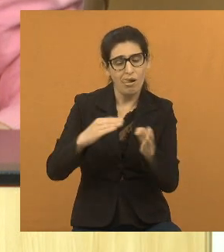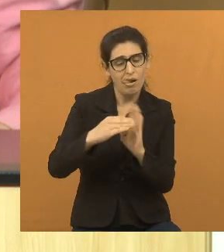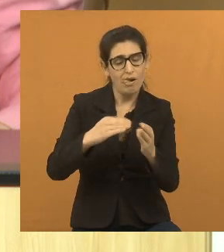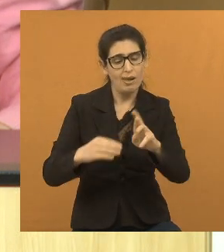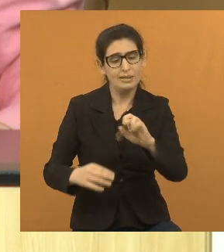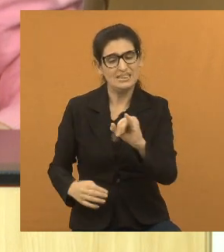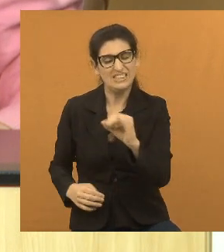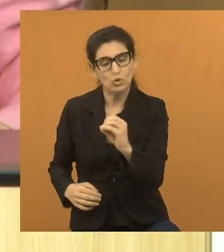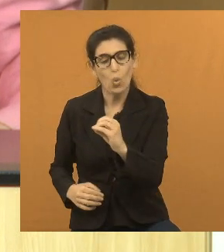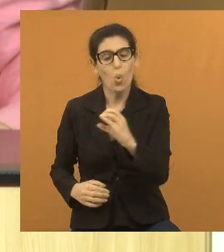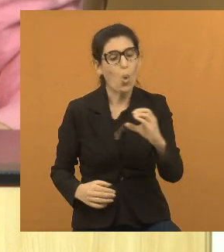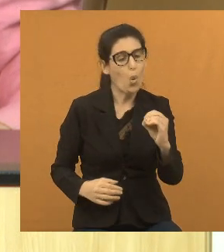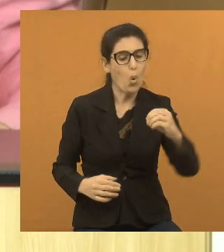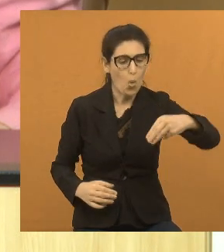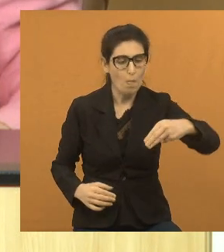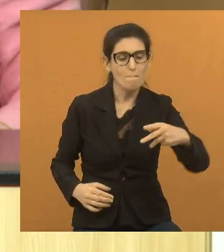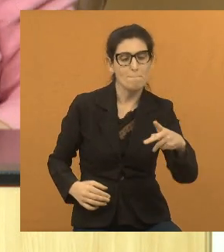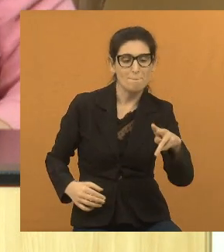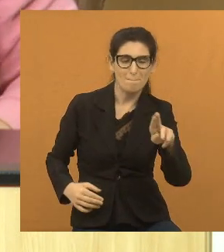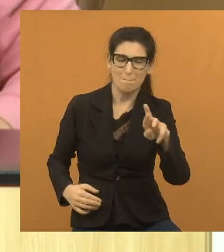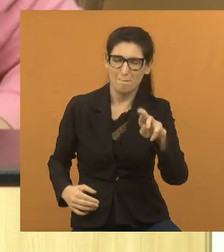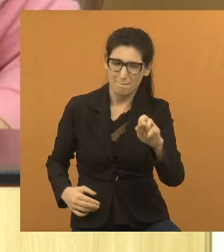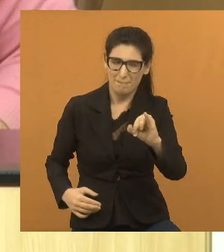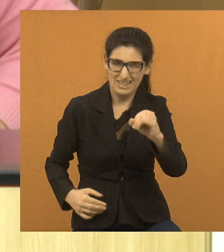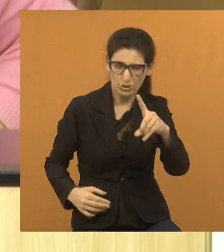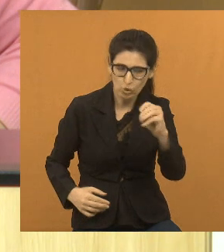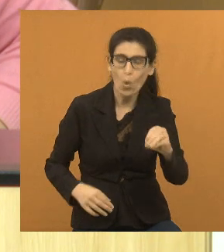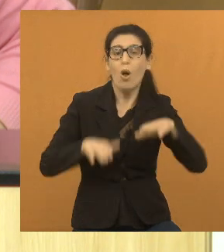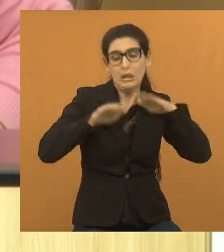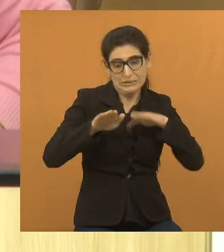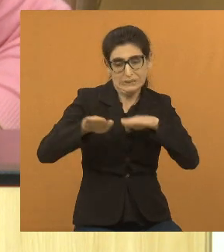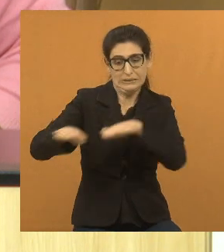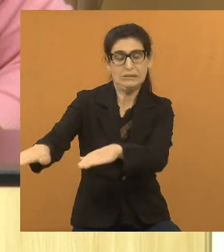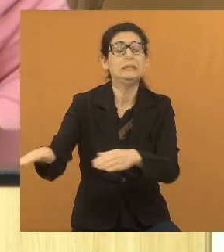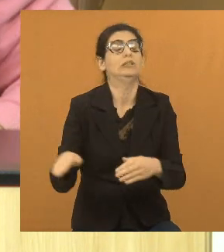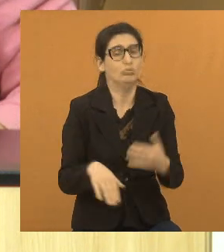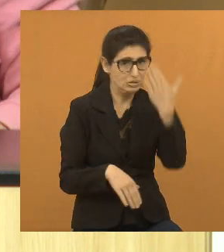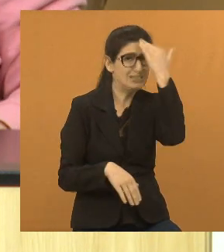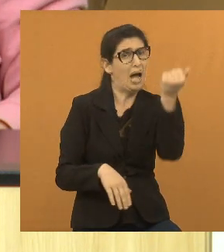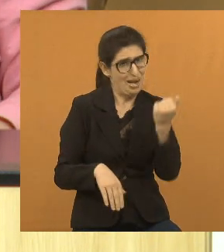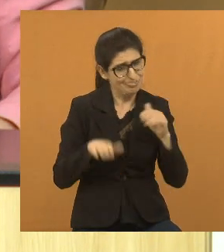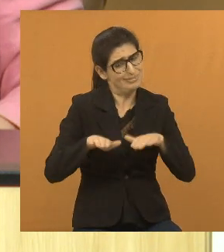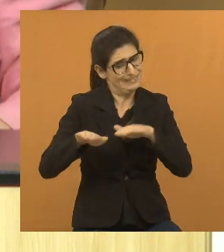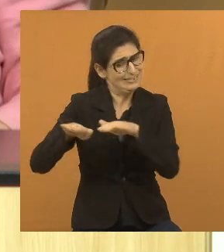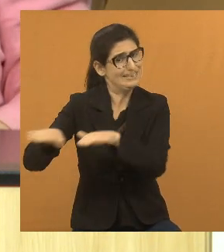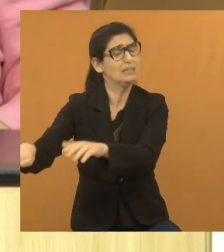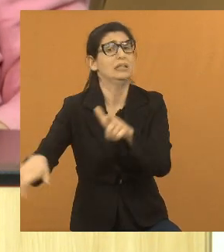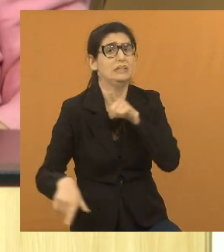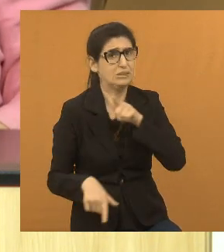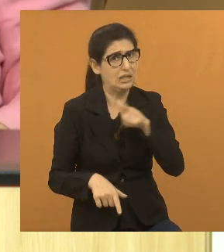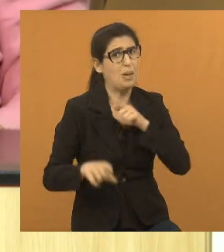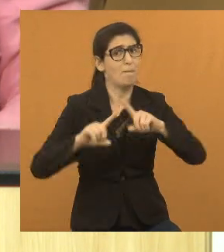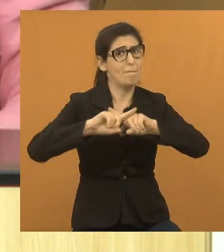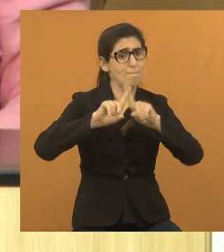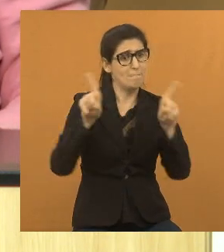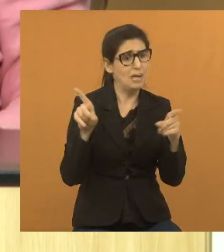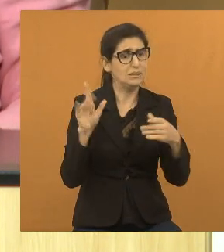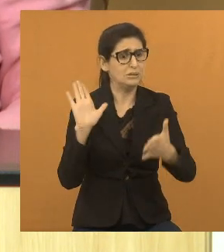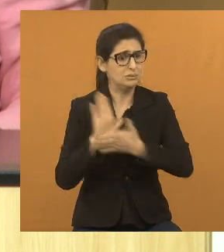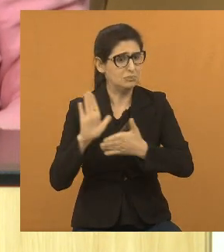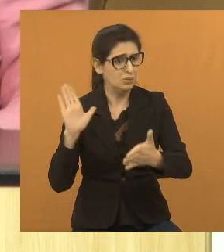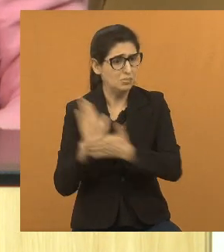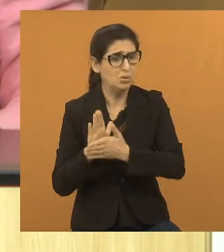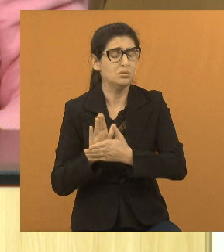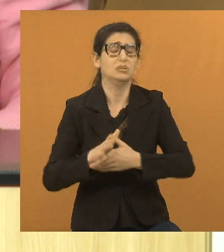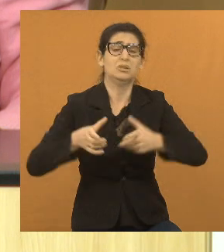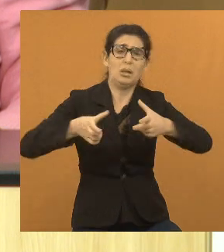a questão do viário é complicado, né? Mas nós estamos já fazendo uma previsão de ampliação do